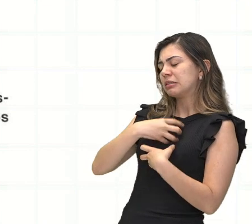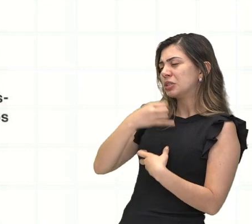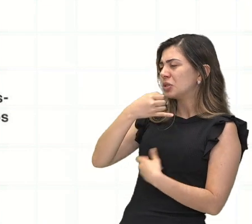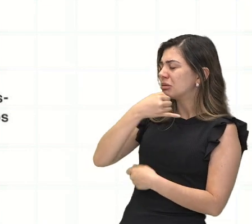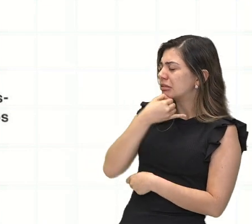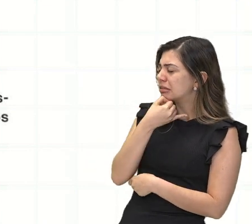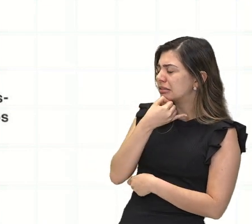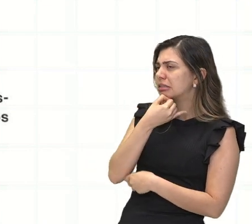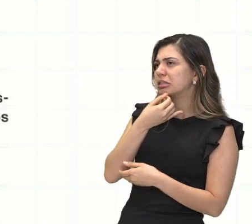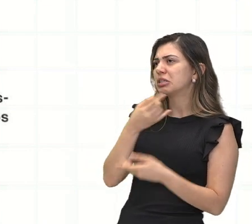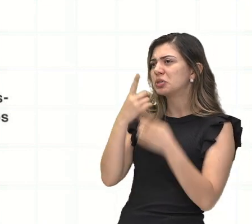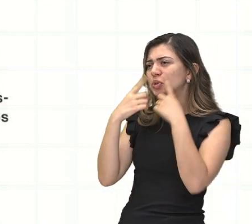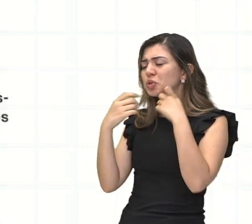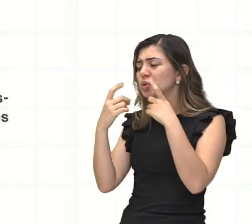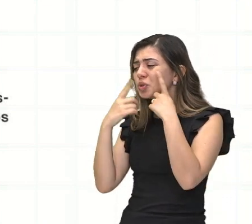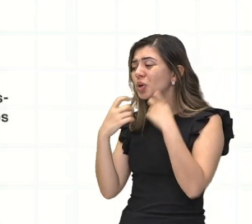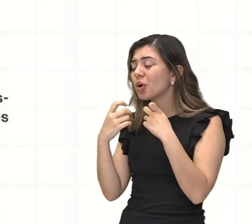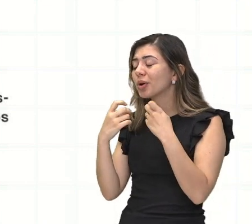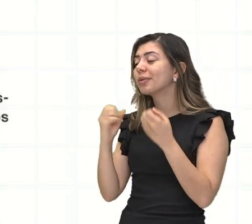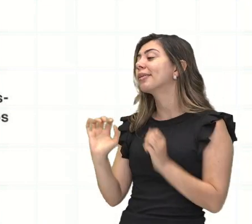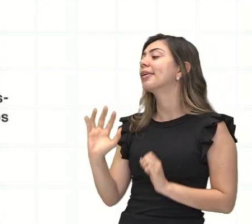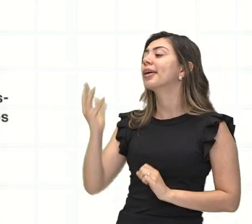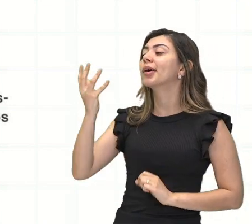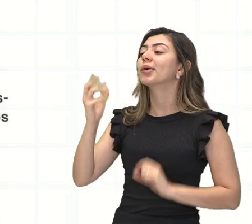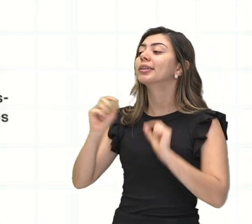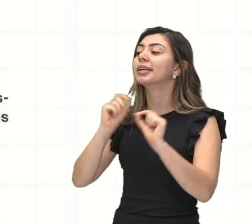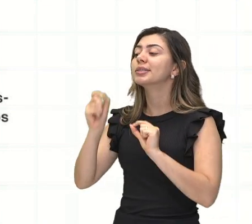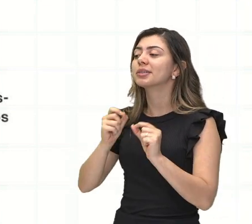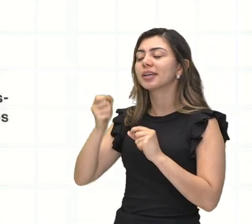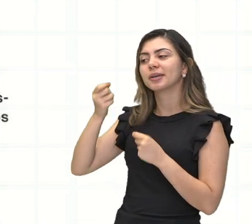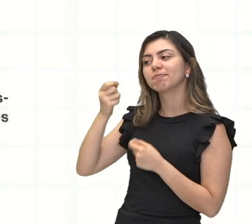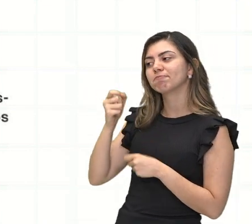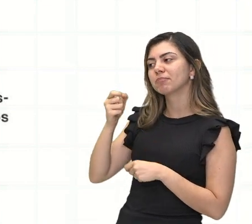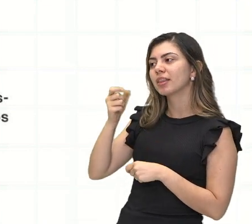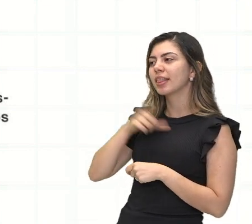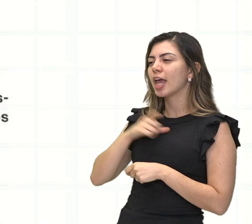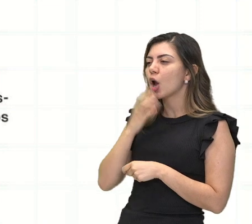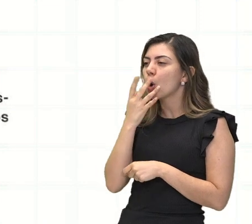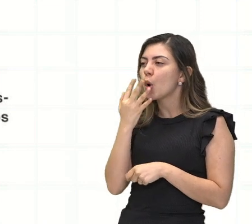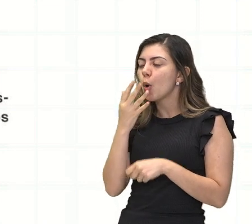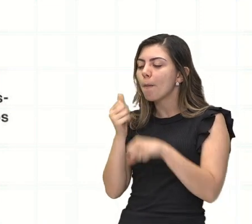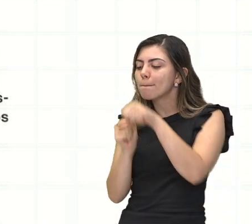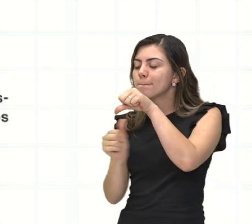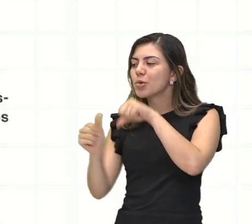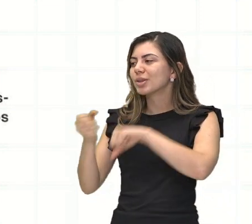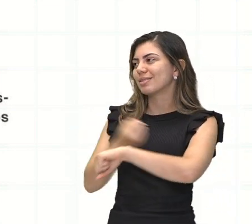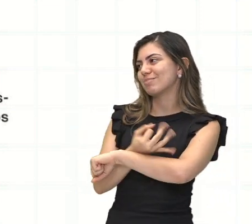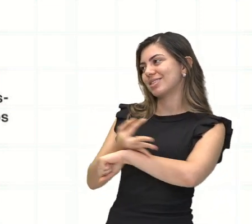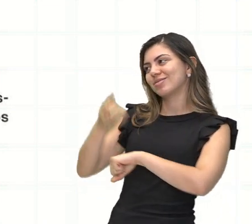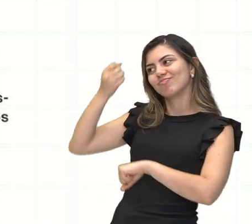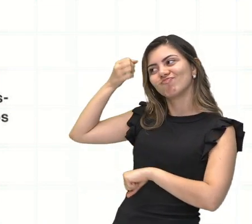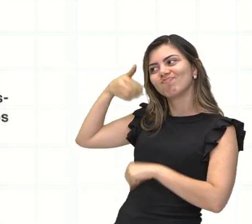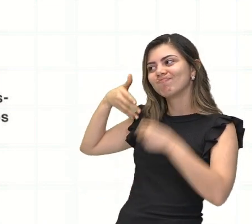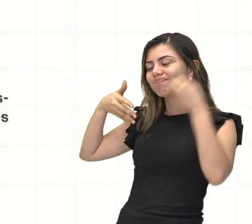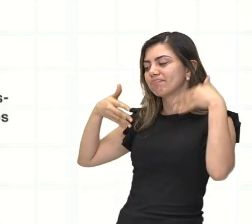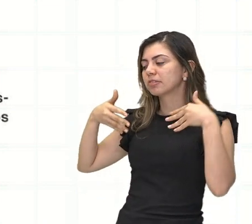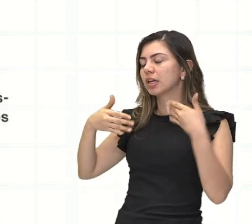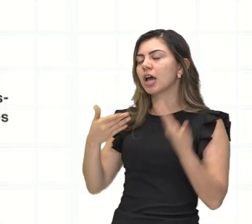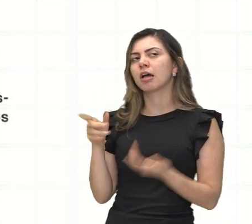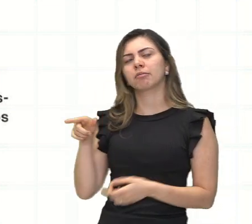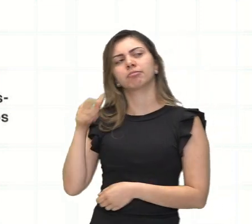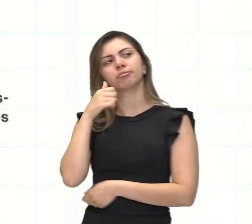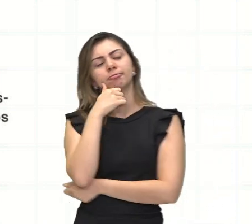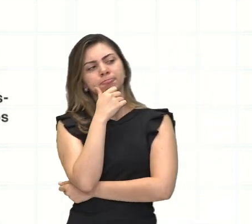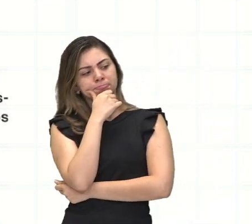ou ficar triste, um de meus cabelos fica branco. A menina